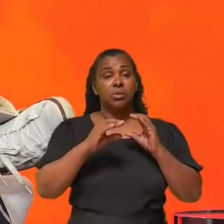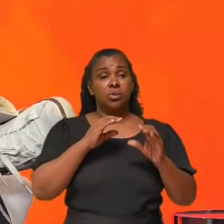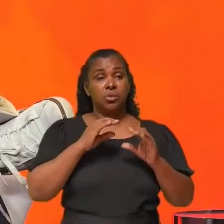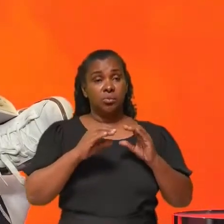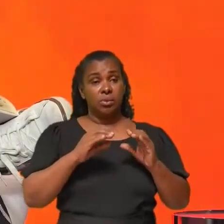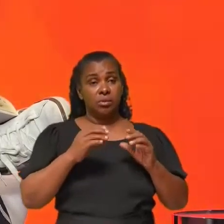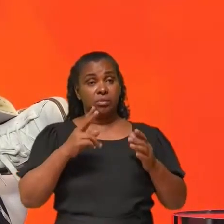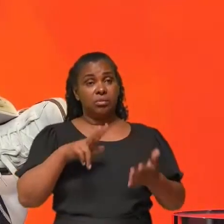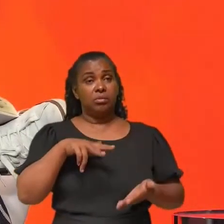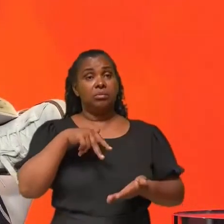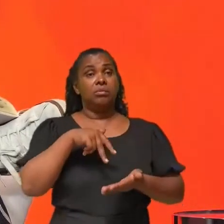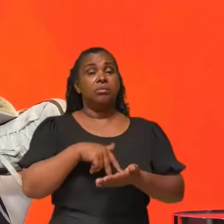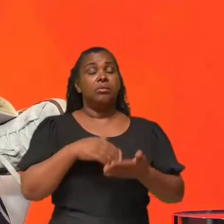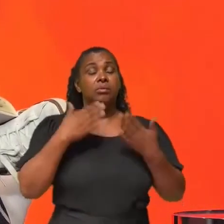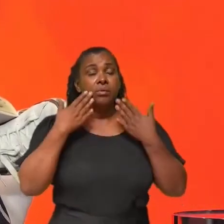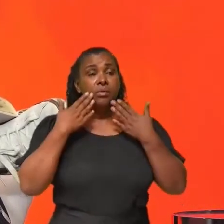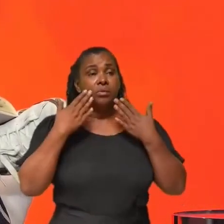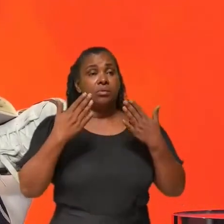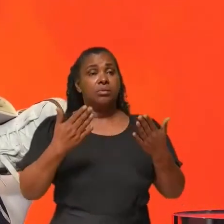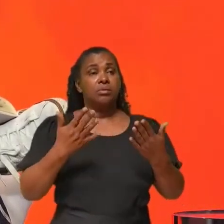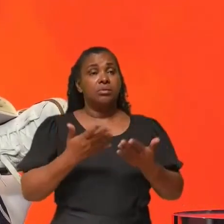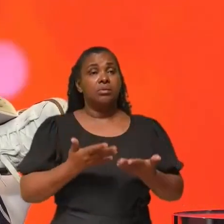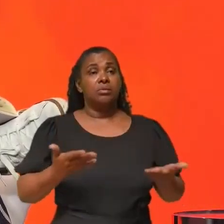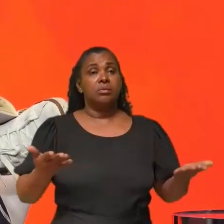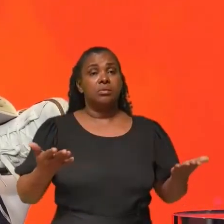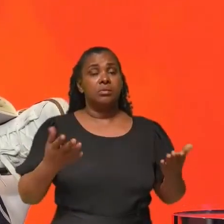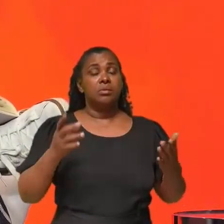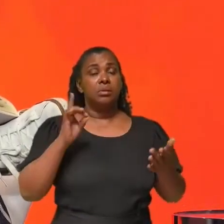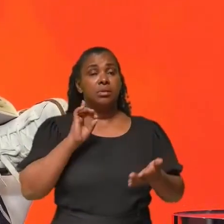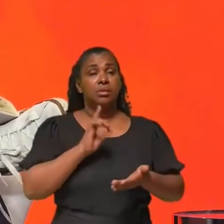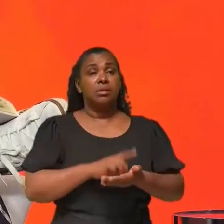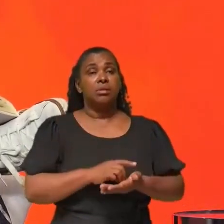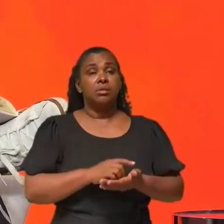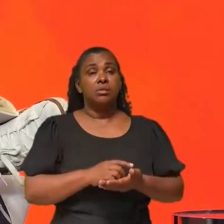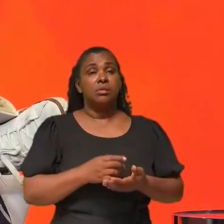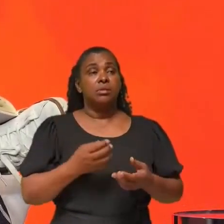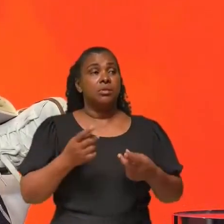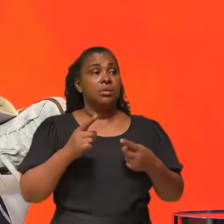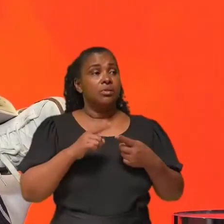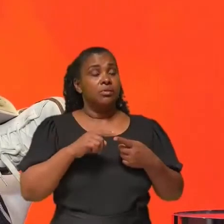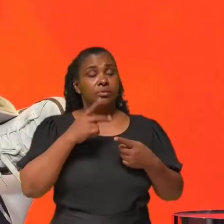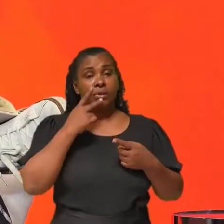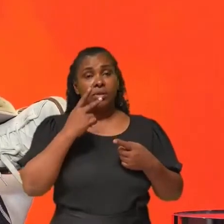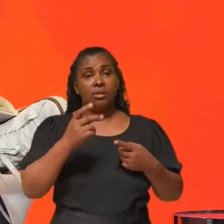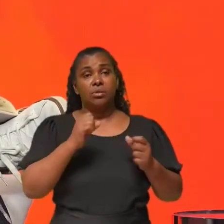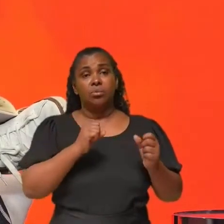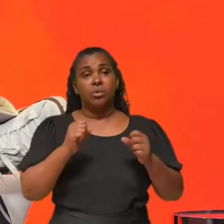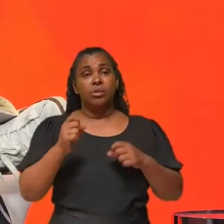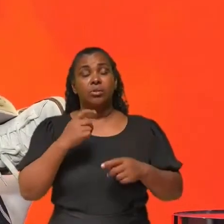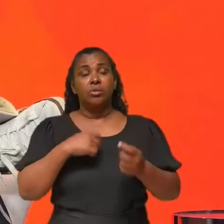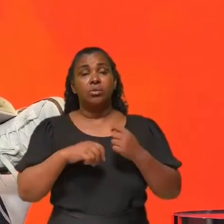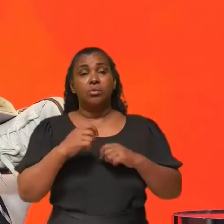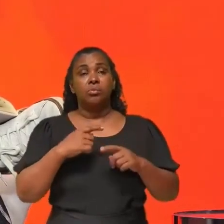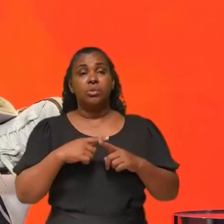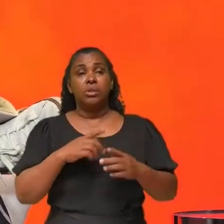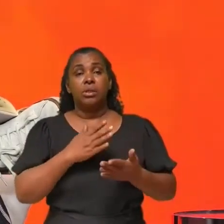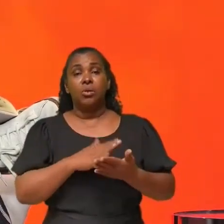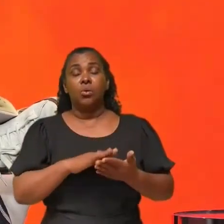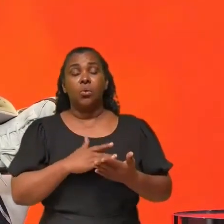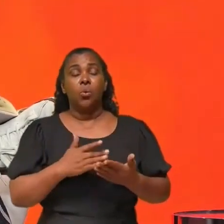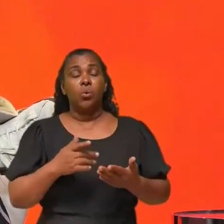quadro. E por que eu queria começar falando do poder econômico? Porque tem coisas que a gente está lidando hoje que